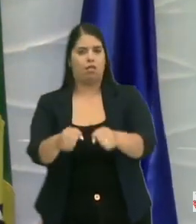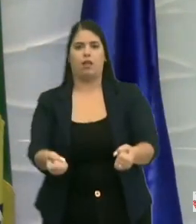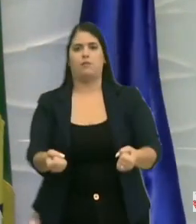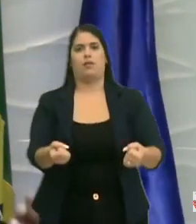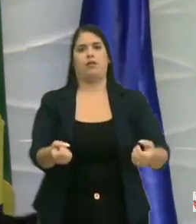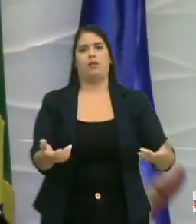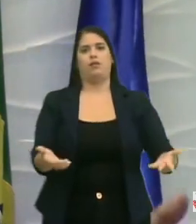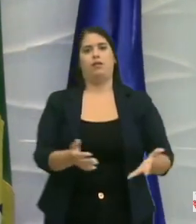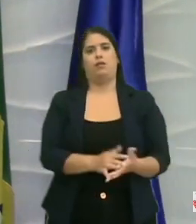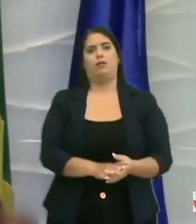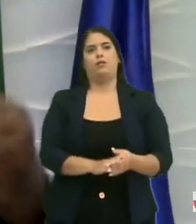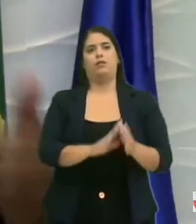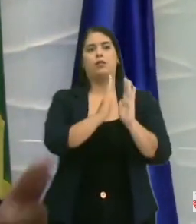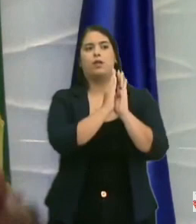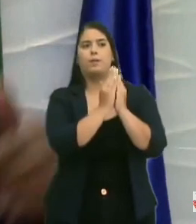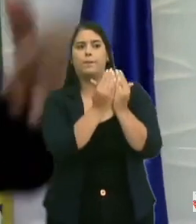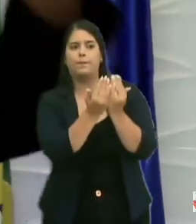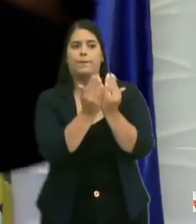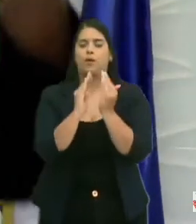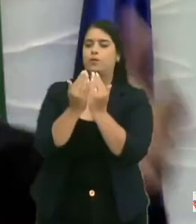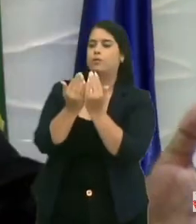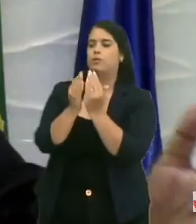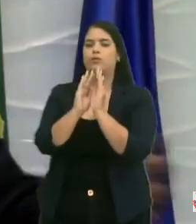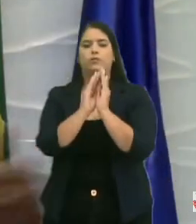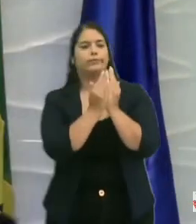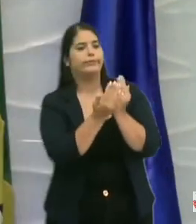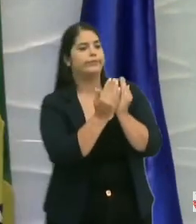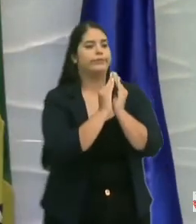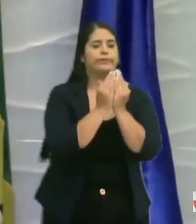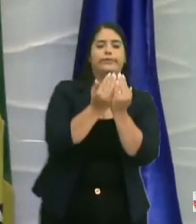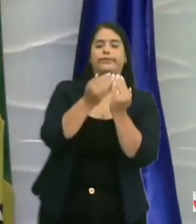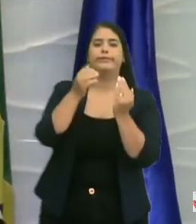Então, tem portas lá, muitas portas que já não fecham mais.